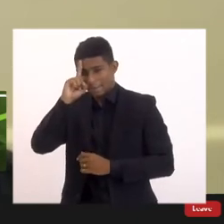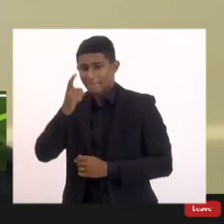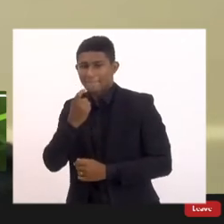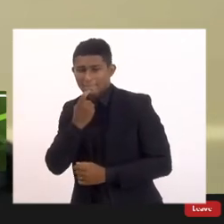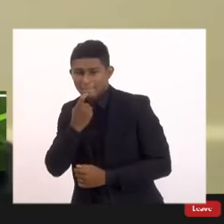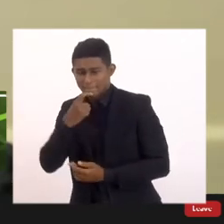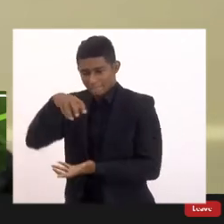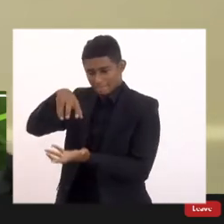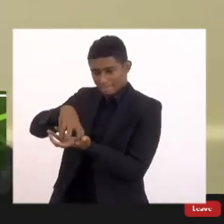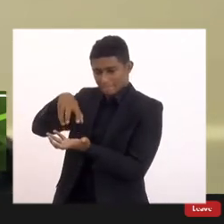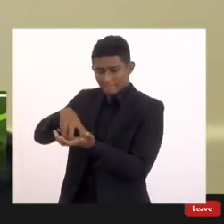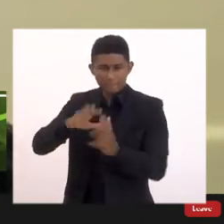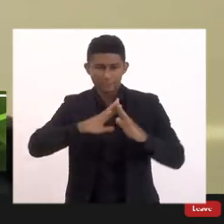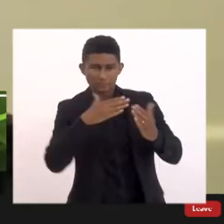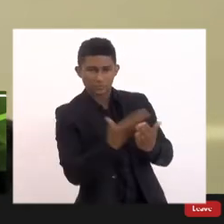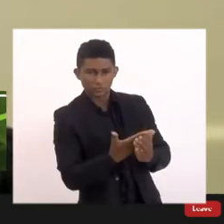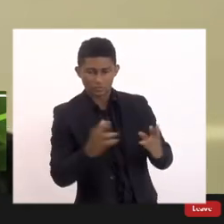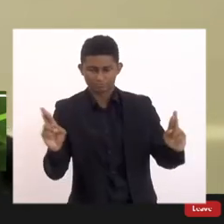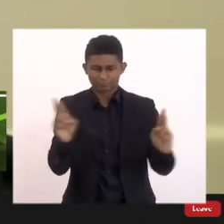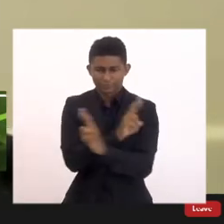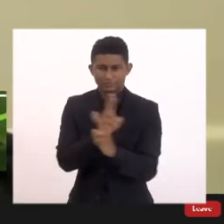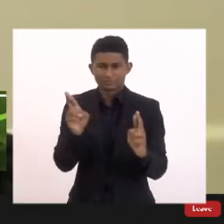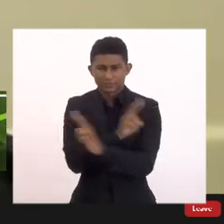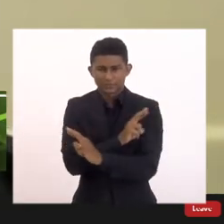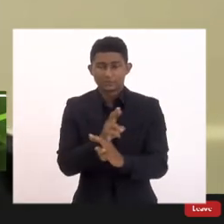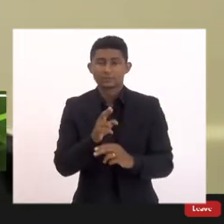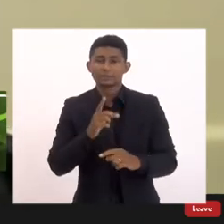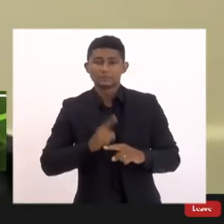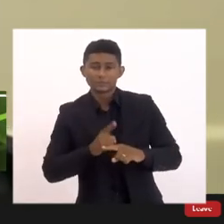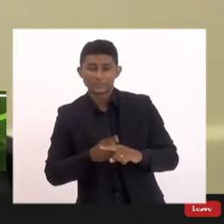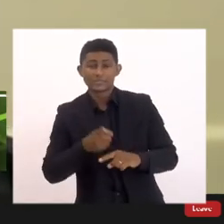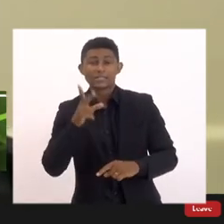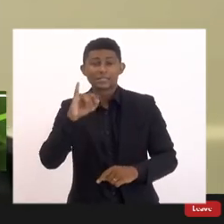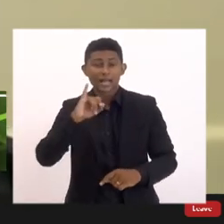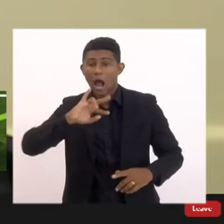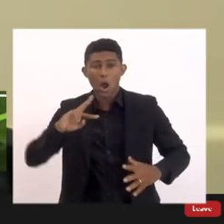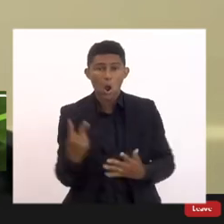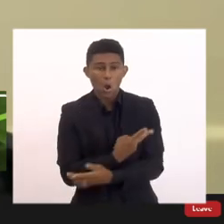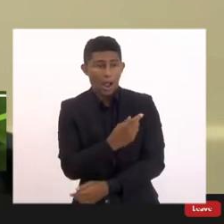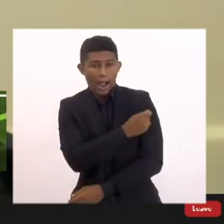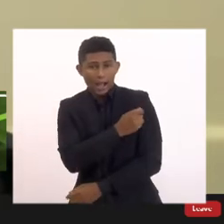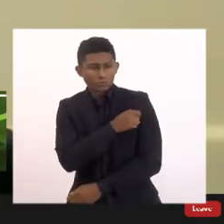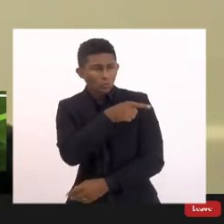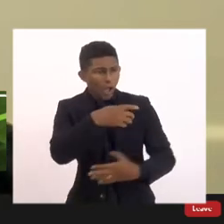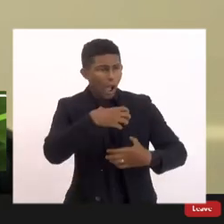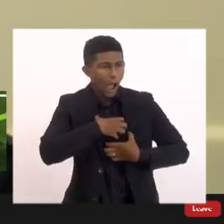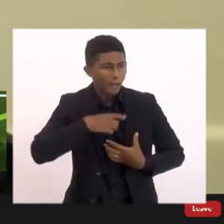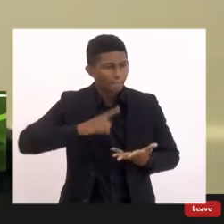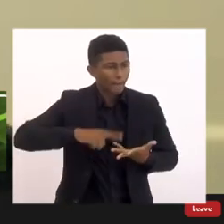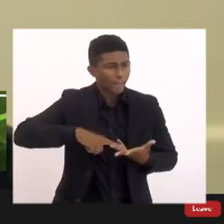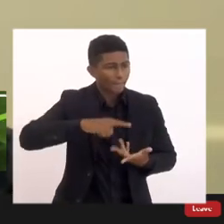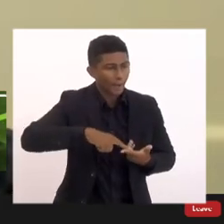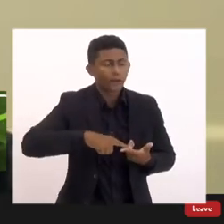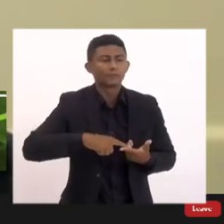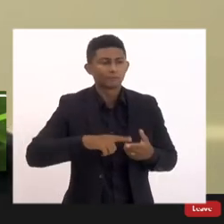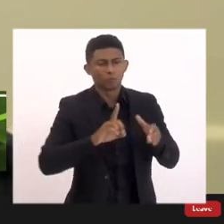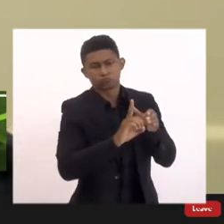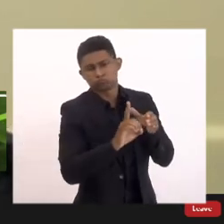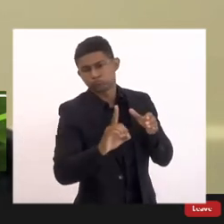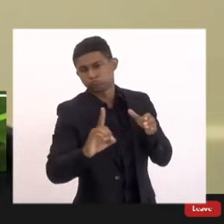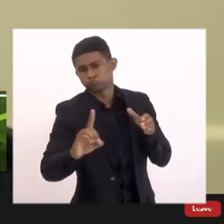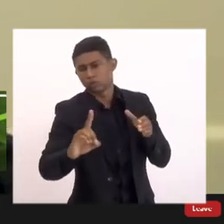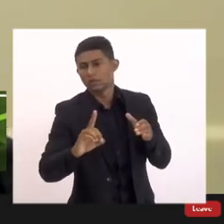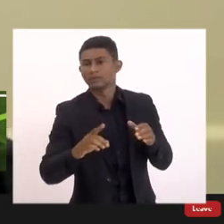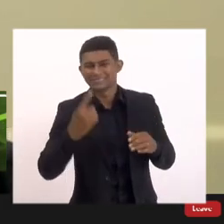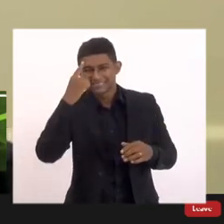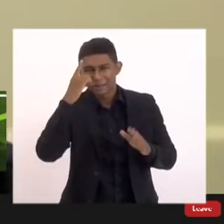escola, para acioná-la no momento em que um aluno tiver um sintoma. Ele vai isolar, como está lá no decreto,